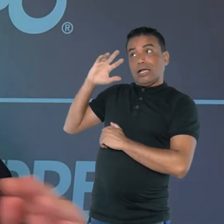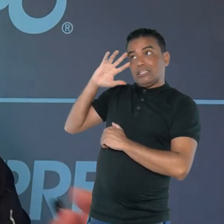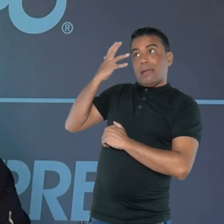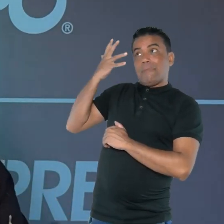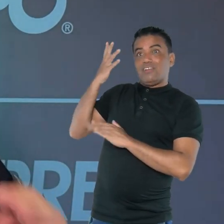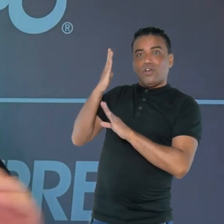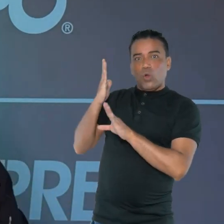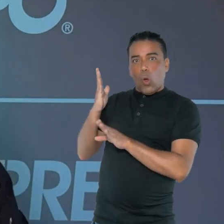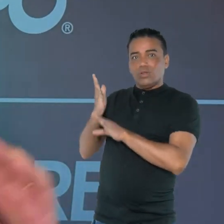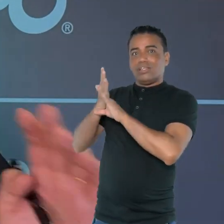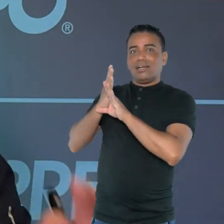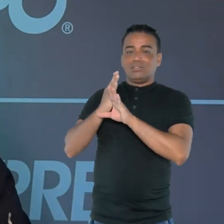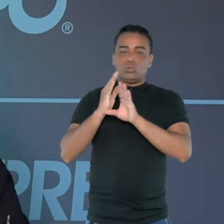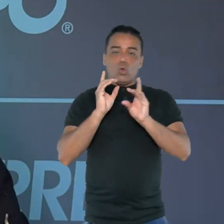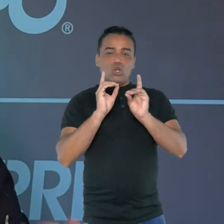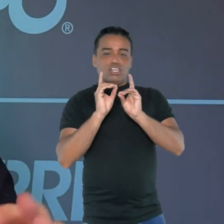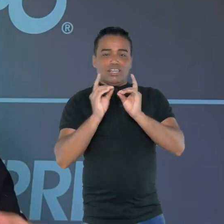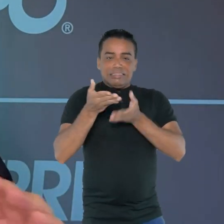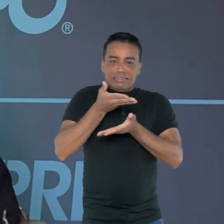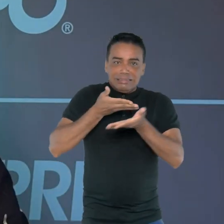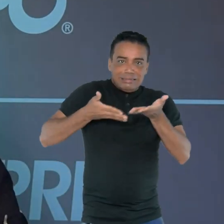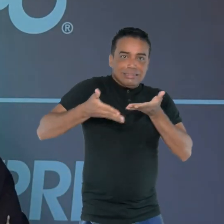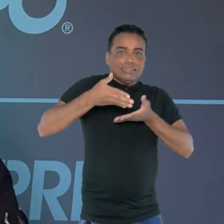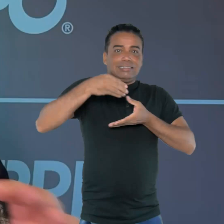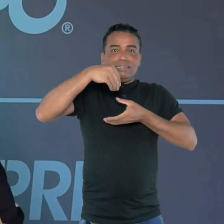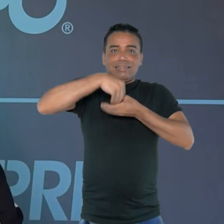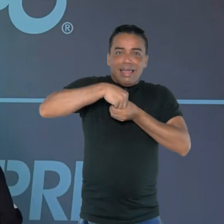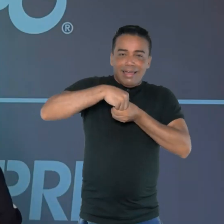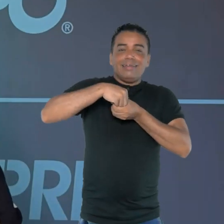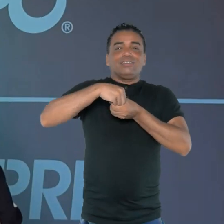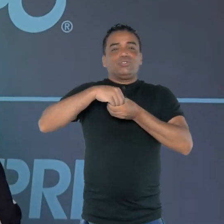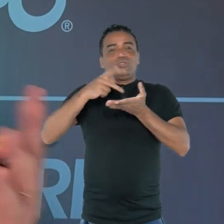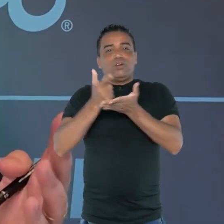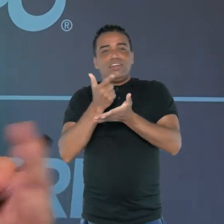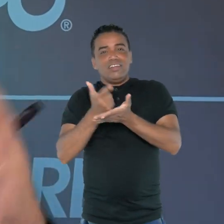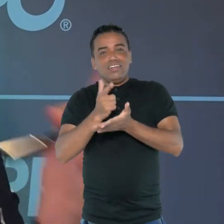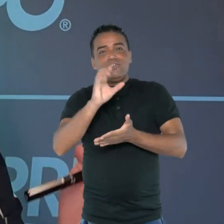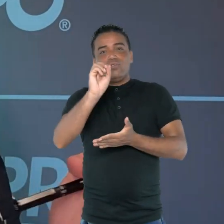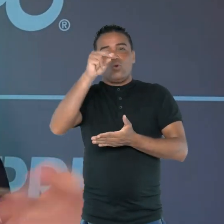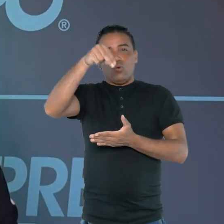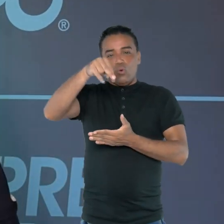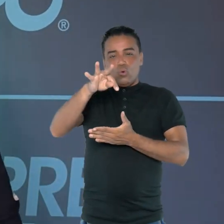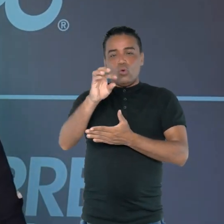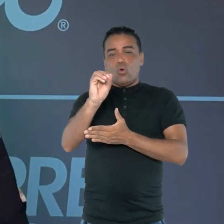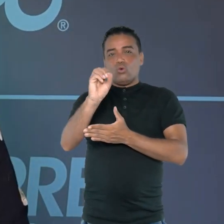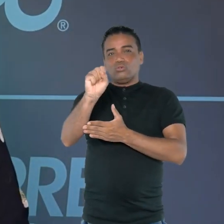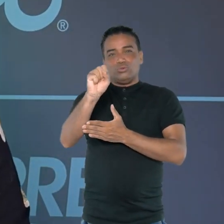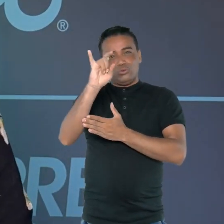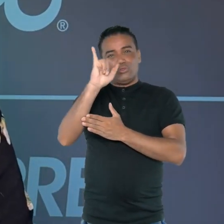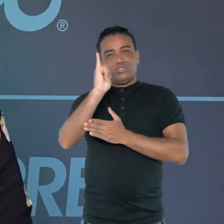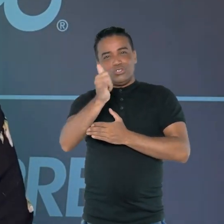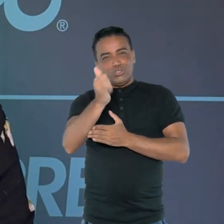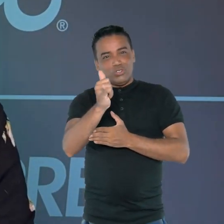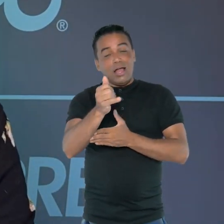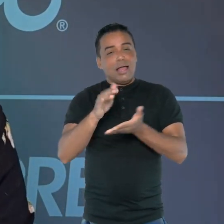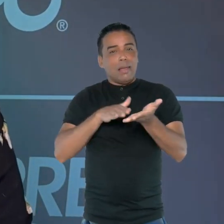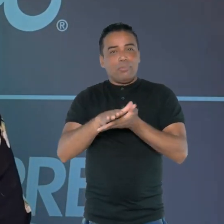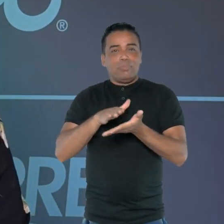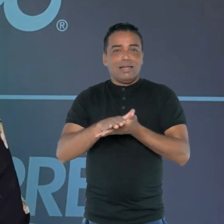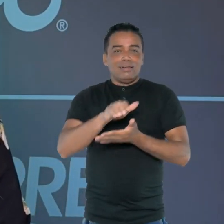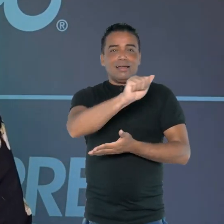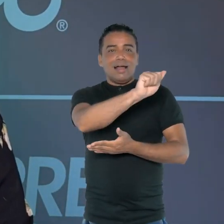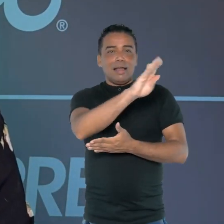foi encontrando o diálogo entre esses contos e, de repente, culminou na publicação do Ab